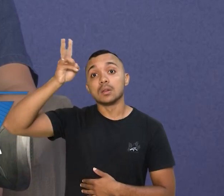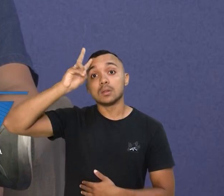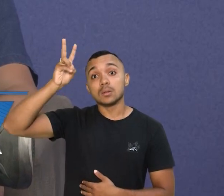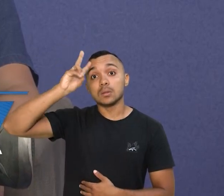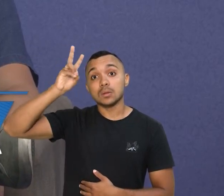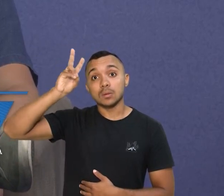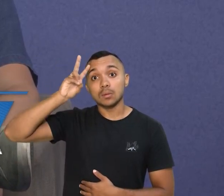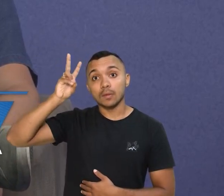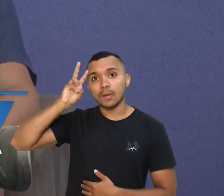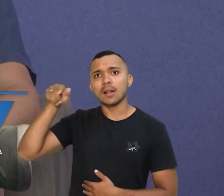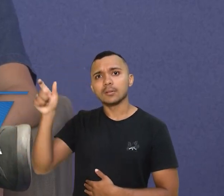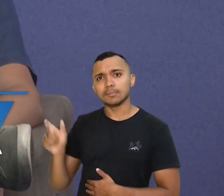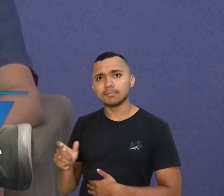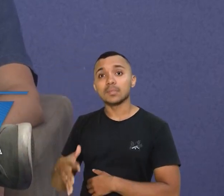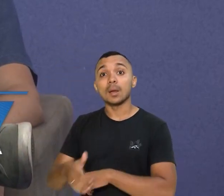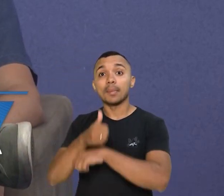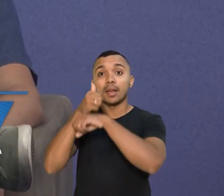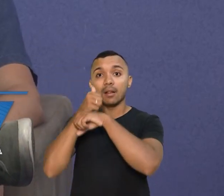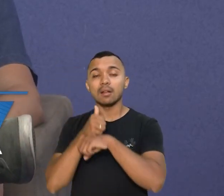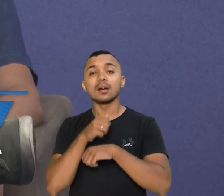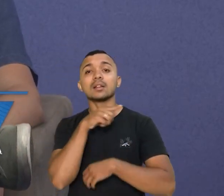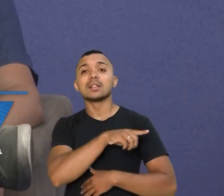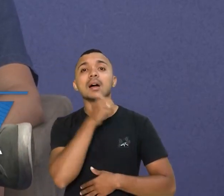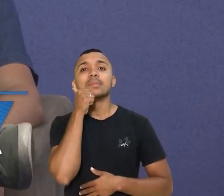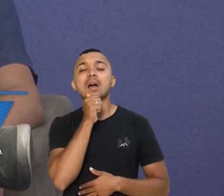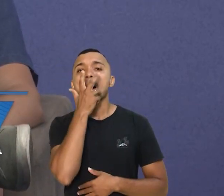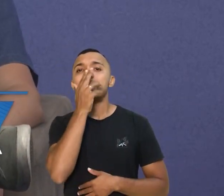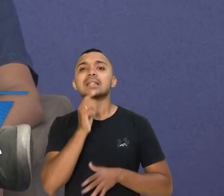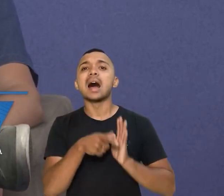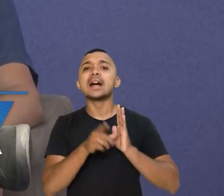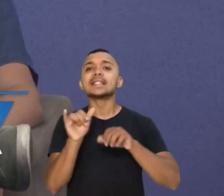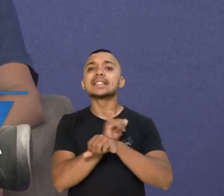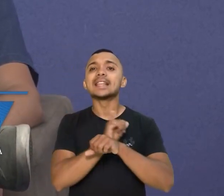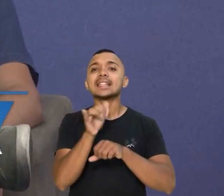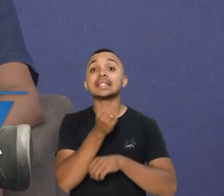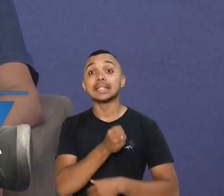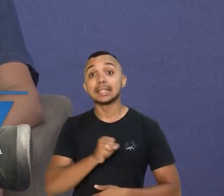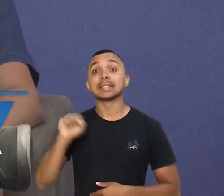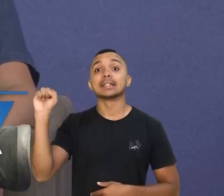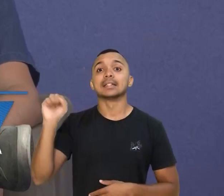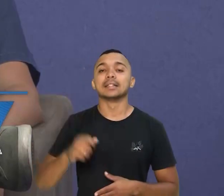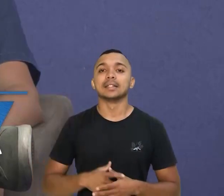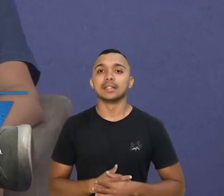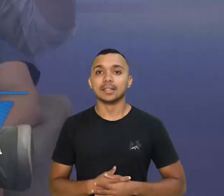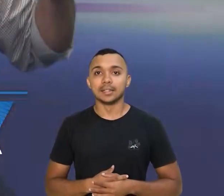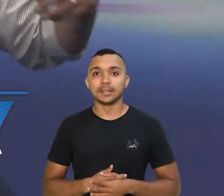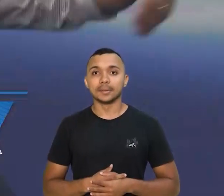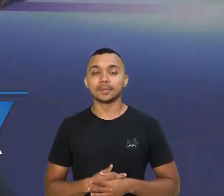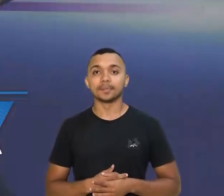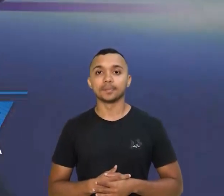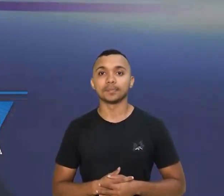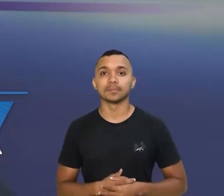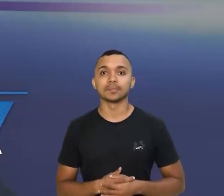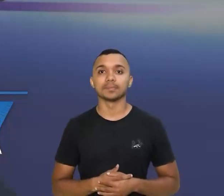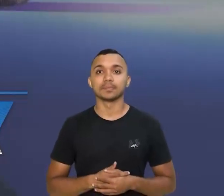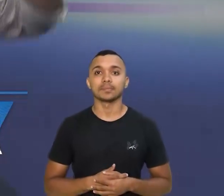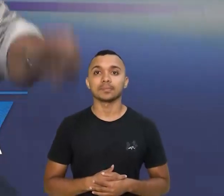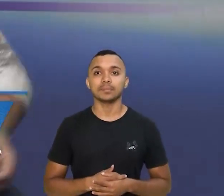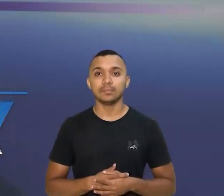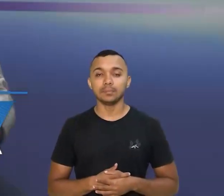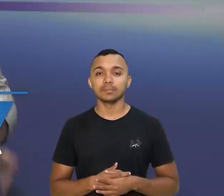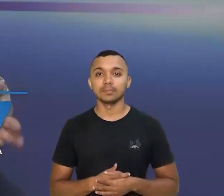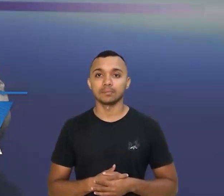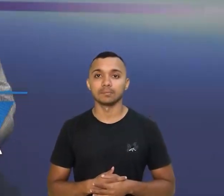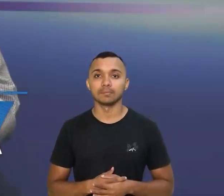era muito superior ao adversário. A adversária só se defendia. Não, eu digo no anterior. Nesse não. Esse era a adversária, era abaixo de 100 no